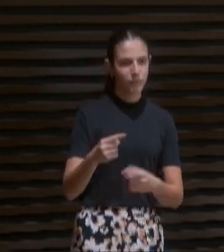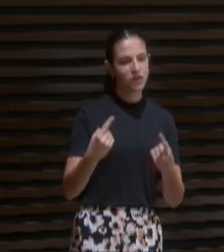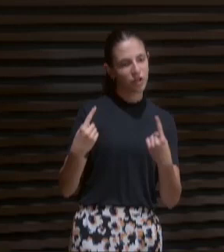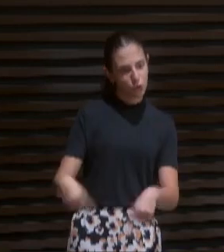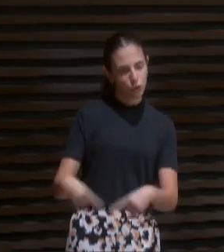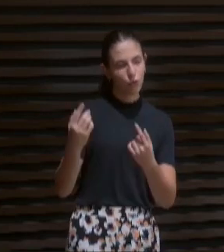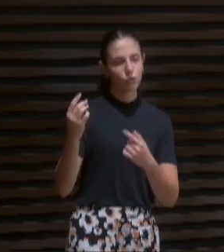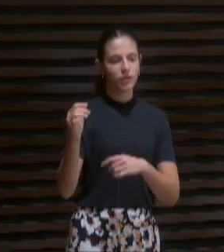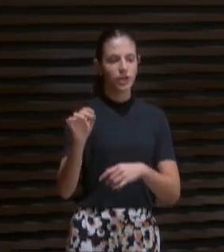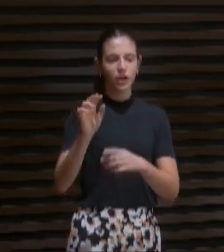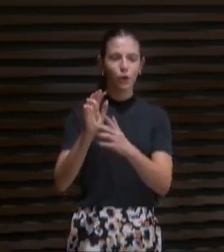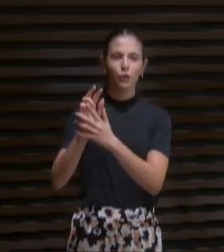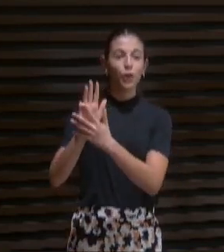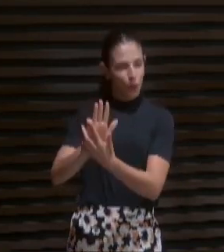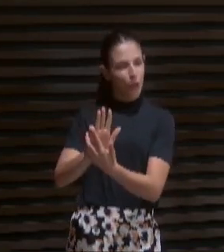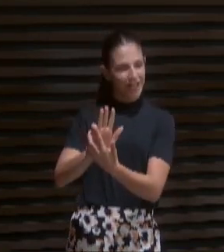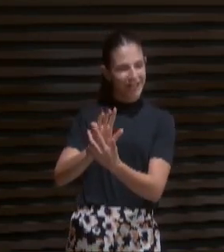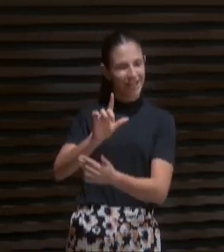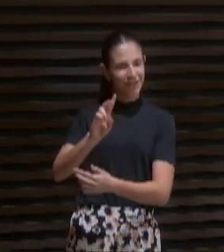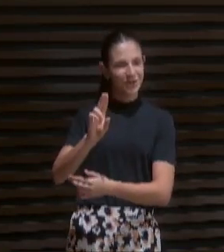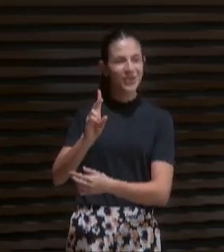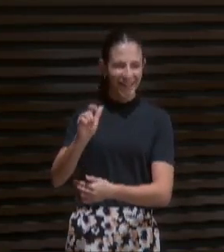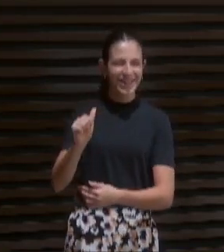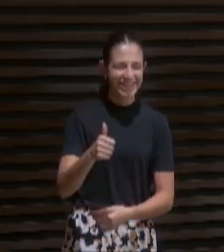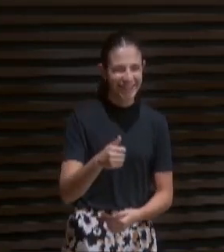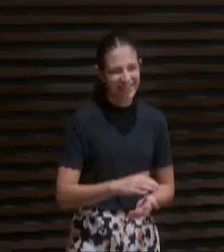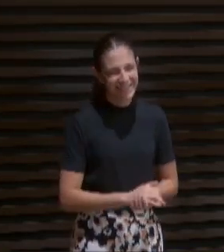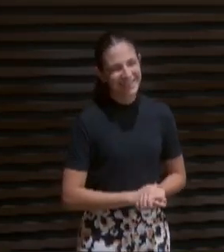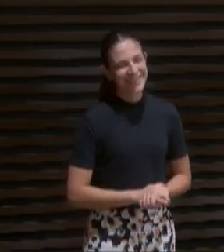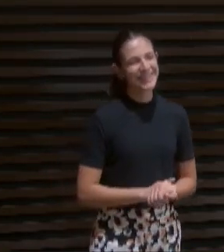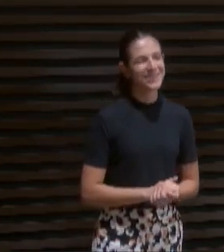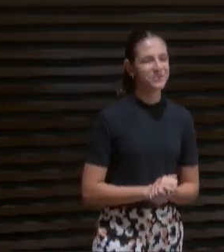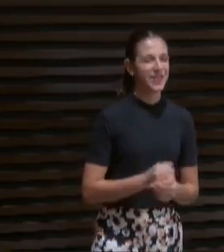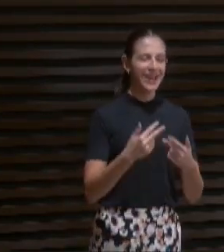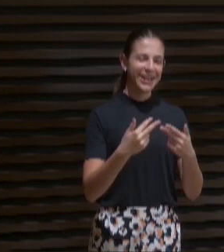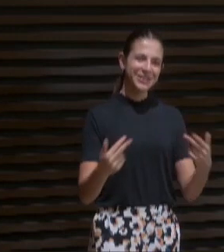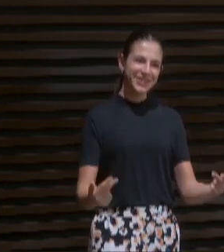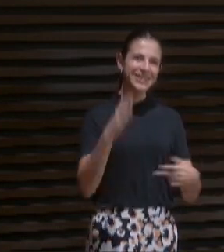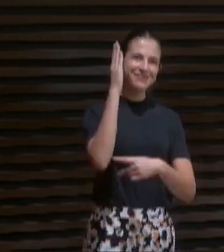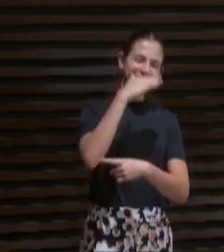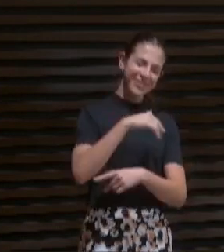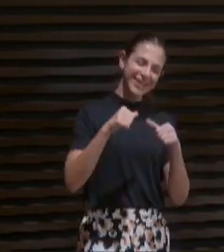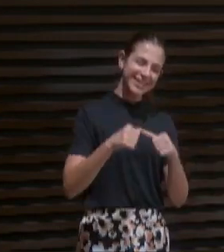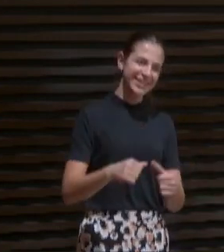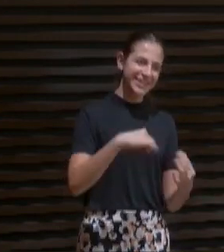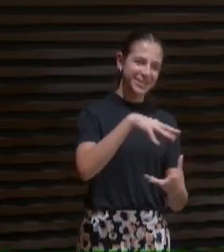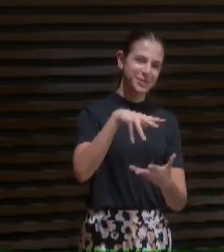é controlado pelas forças kundalínicas deste mundo,